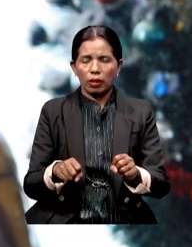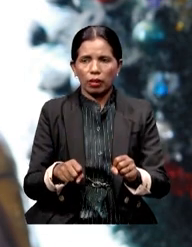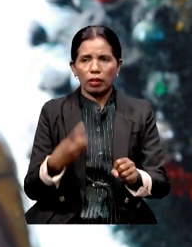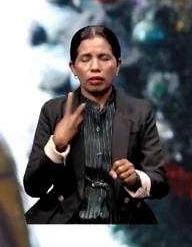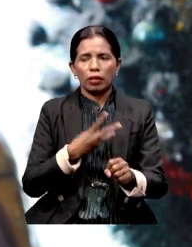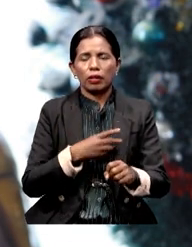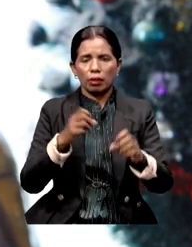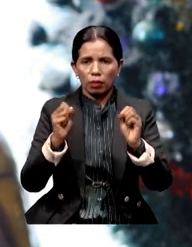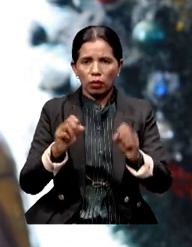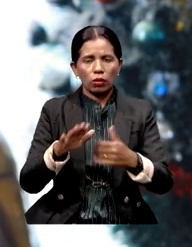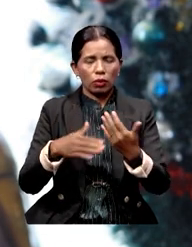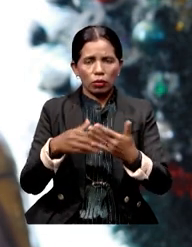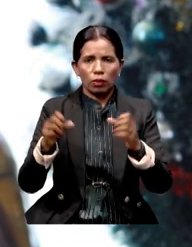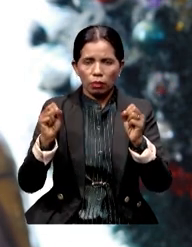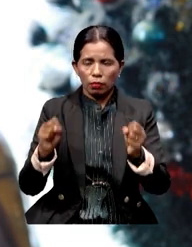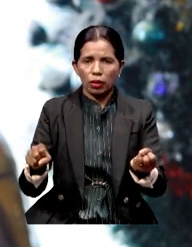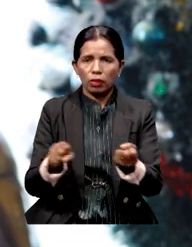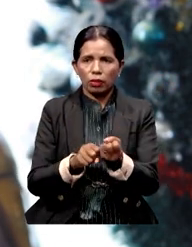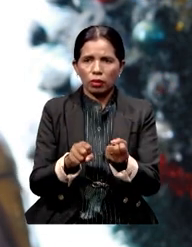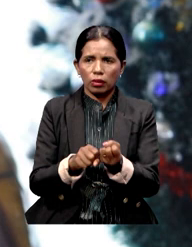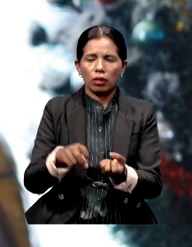bele contribui ho de hari